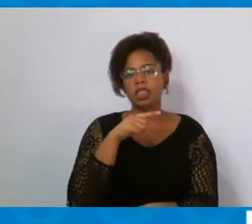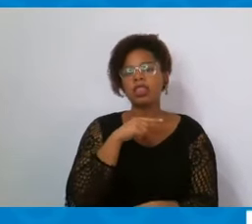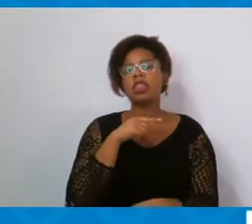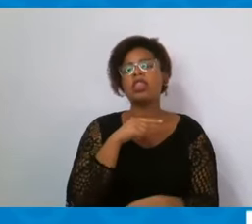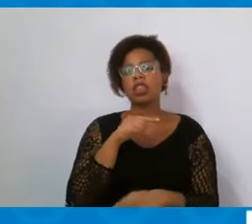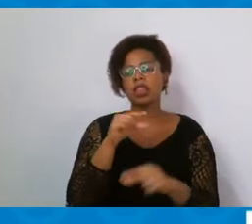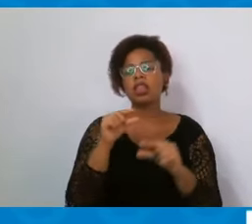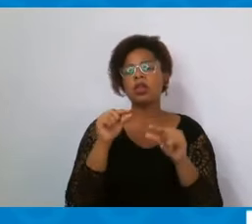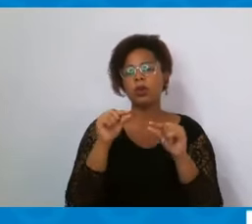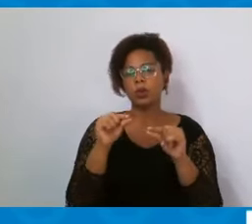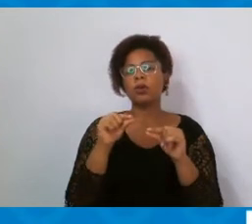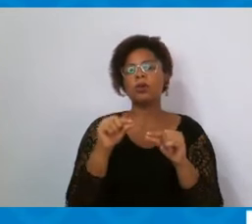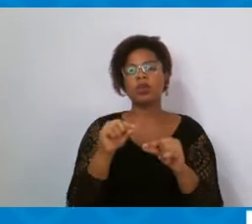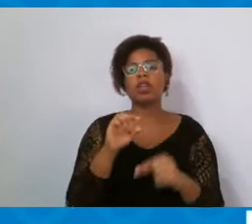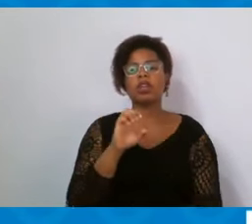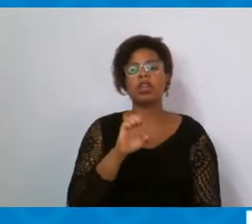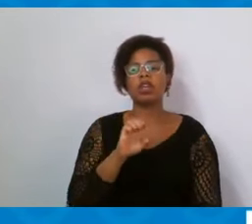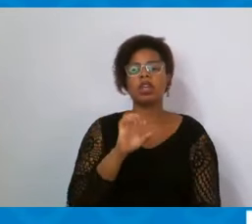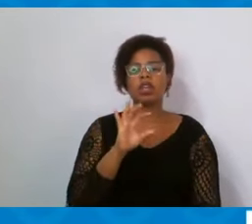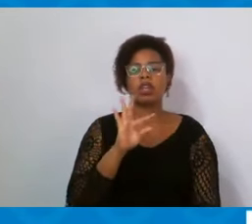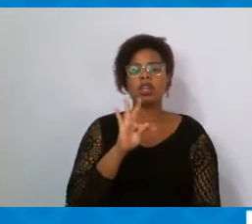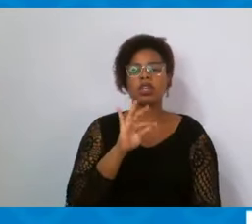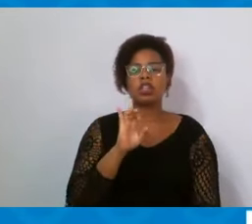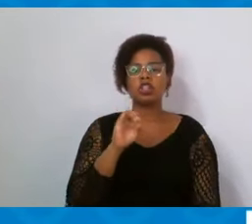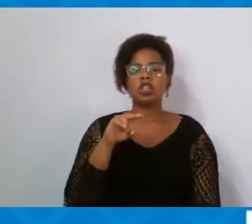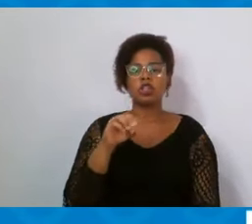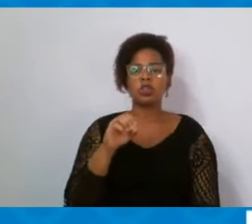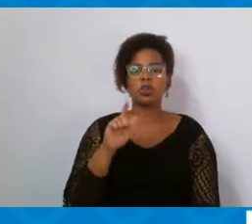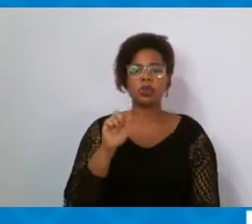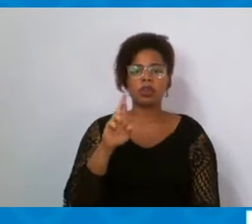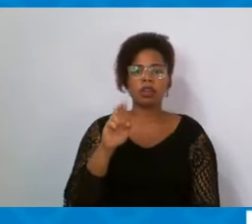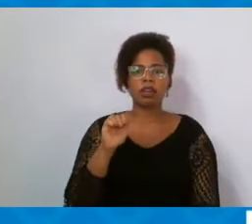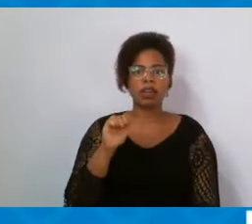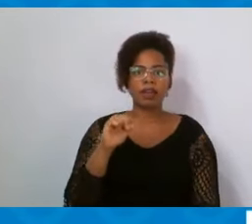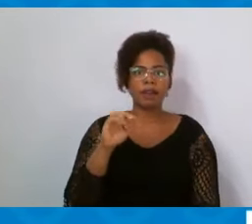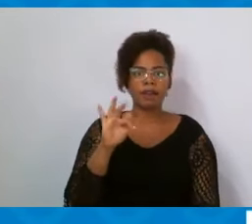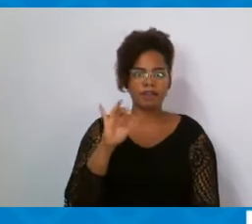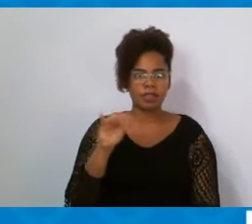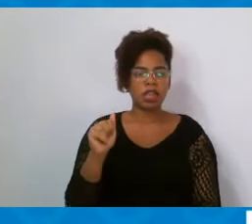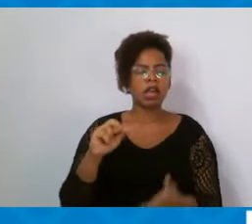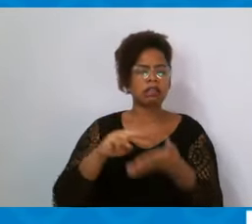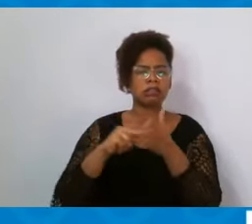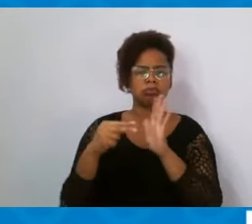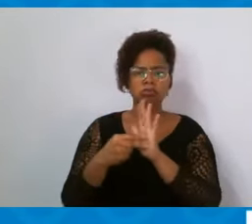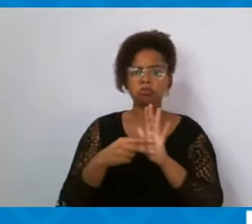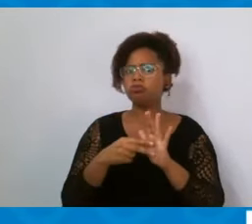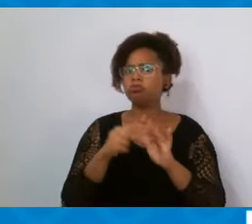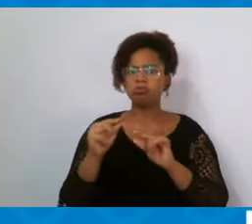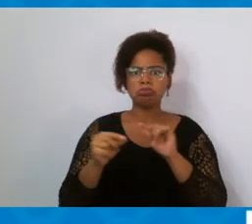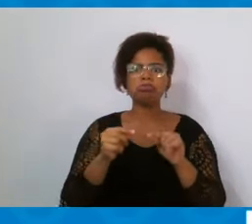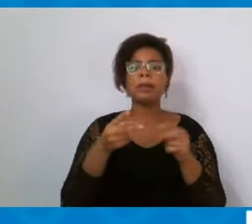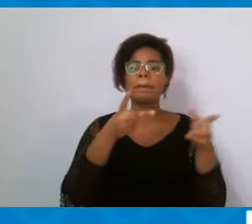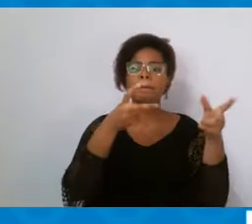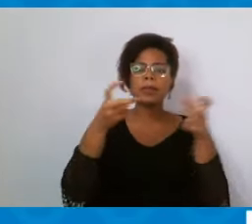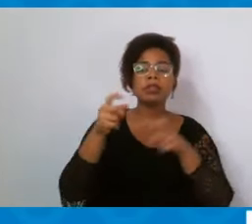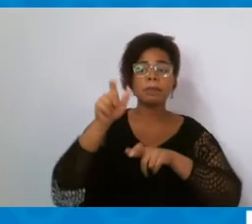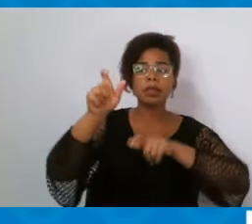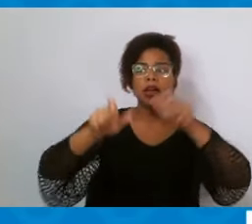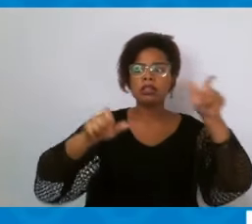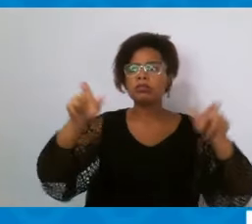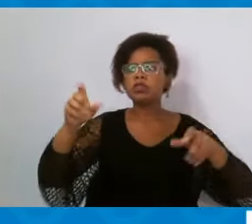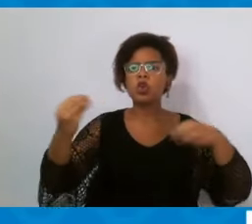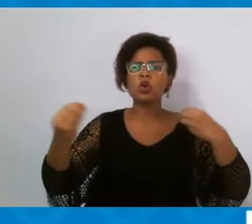de etnografia, que é uma prática de observação do comportamento das pessoas, sendo que à distância, através da internet, por isso que